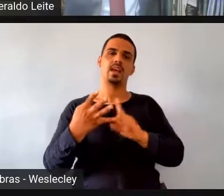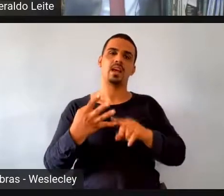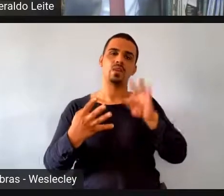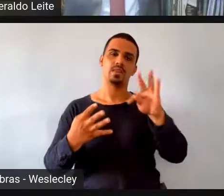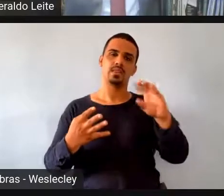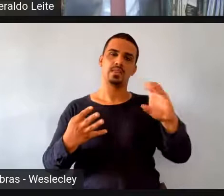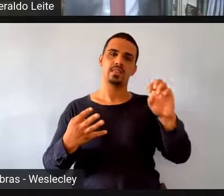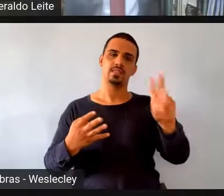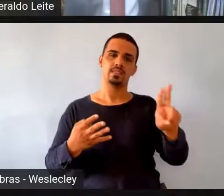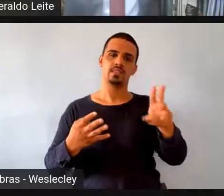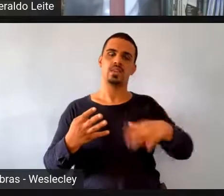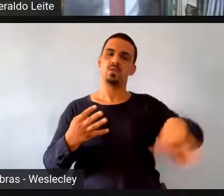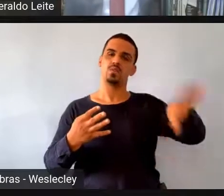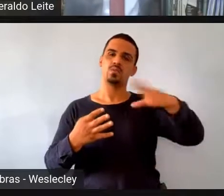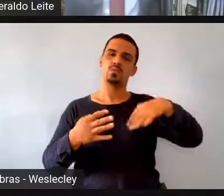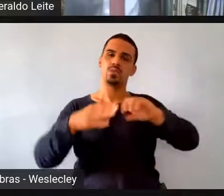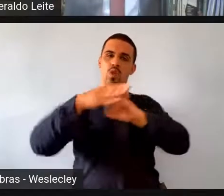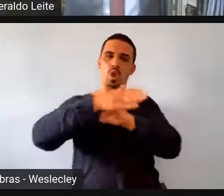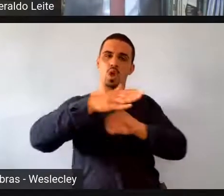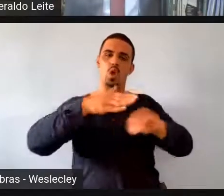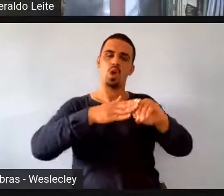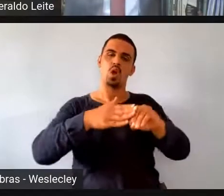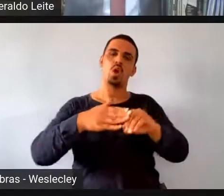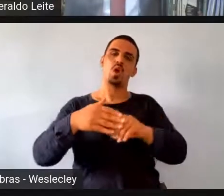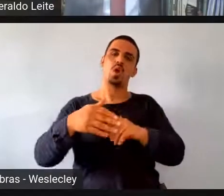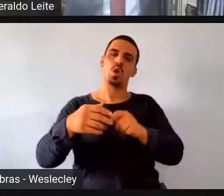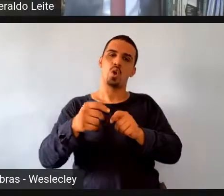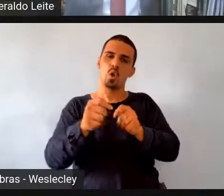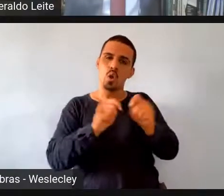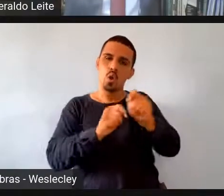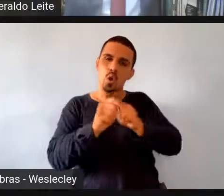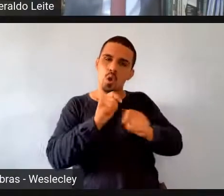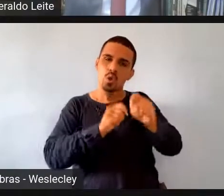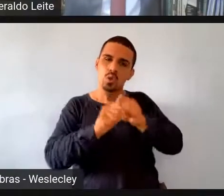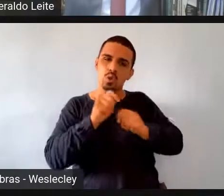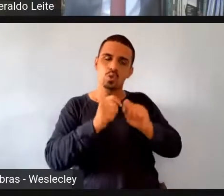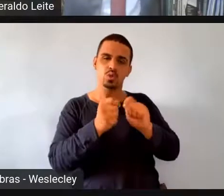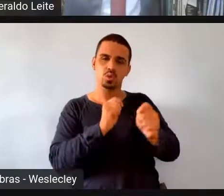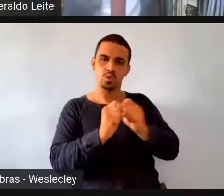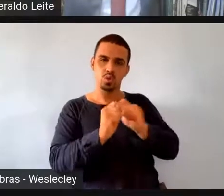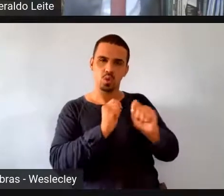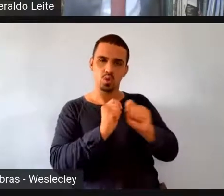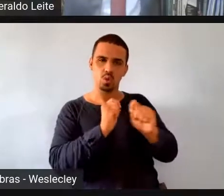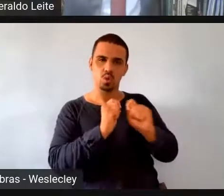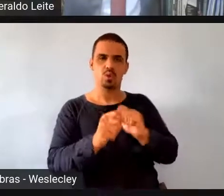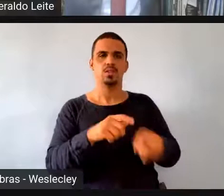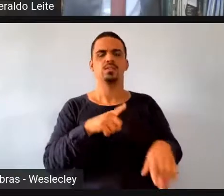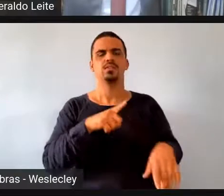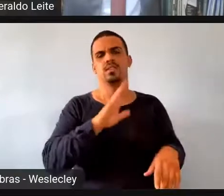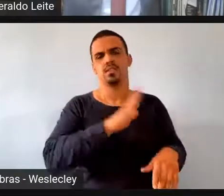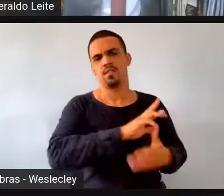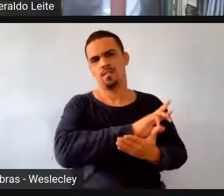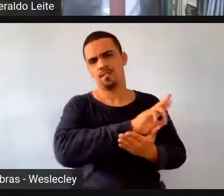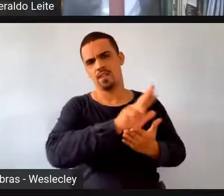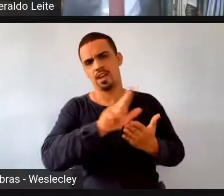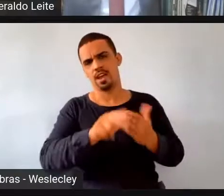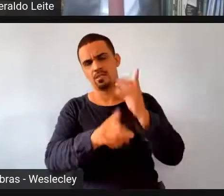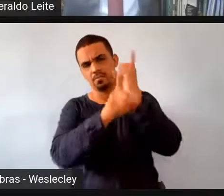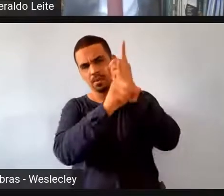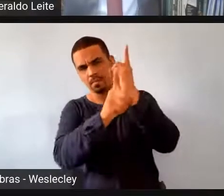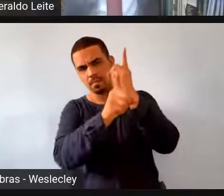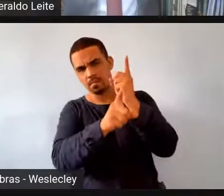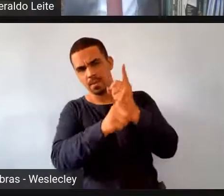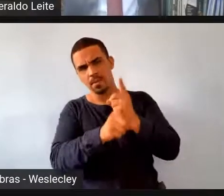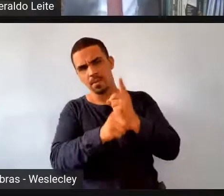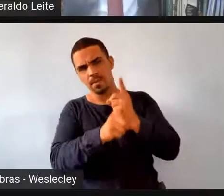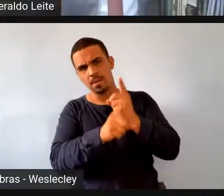controle, estão fazendo uma série de cruzamentos de dados e já identificaram vários casos aí